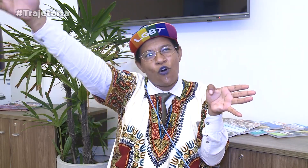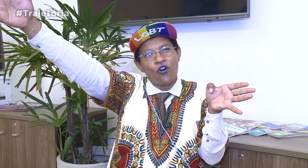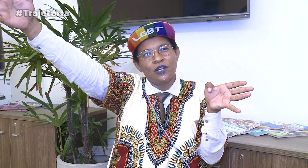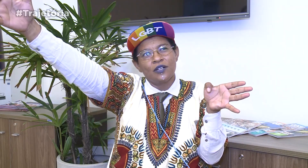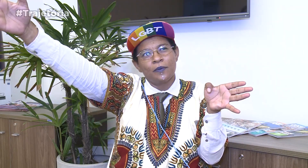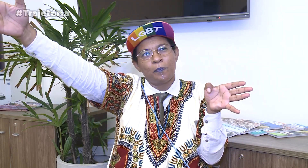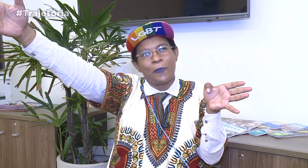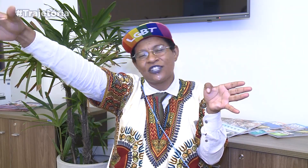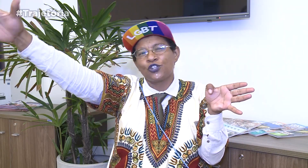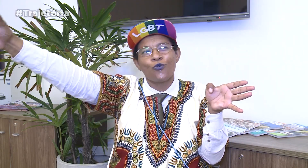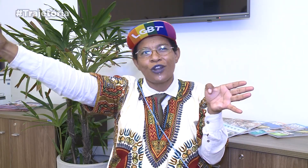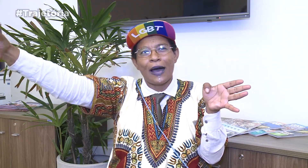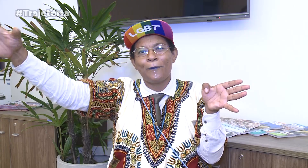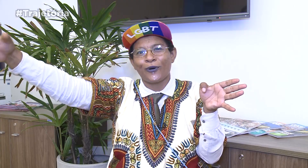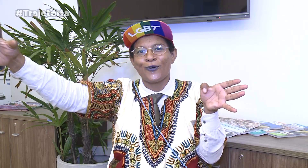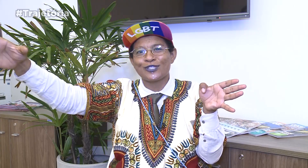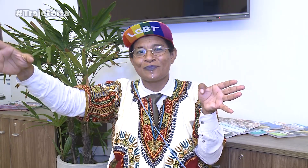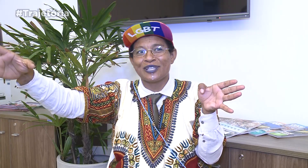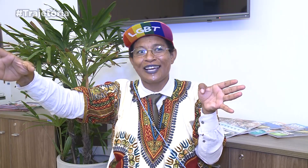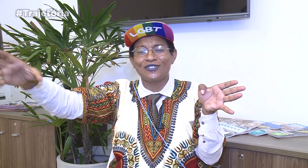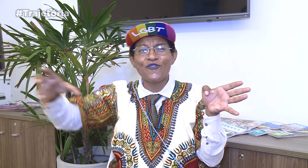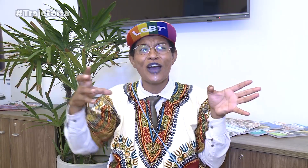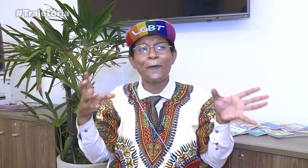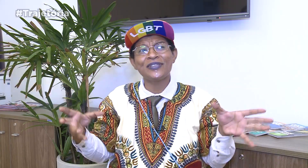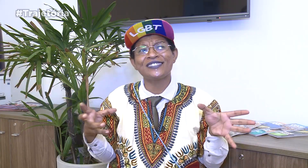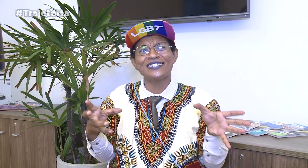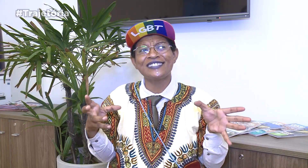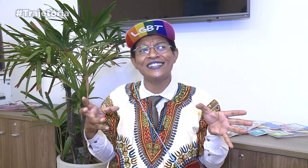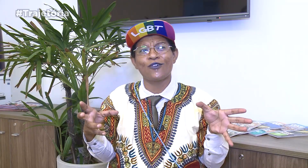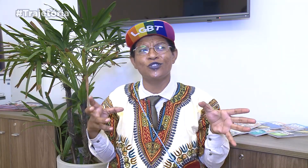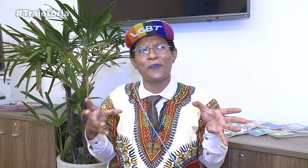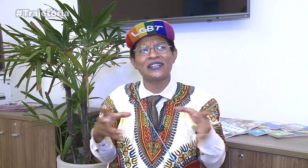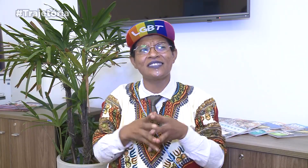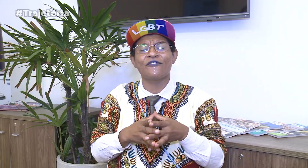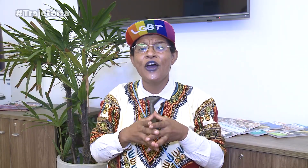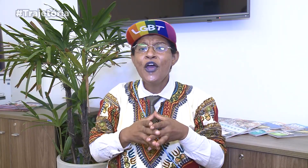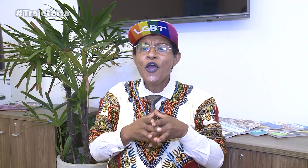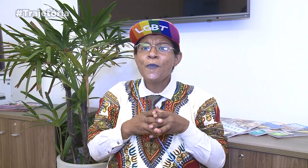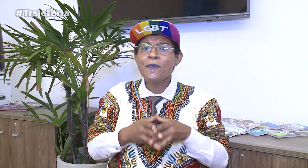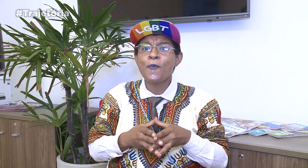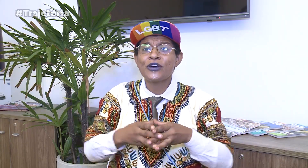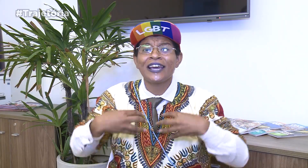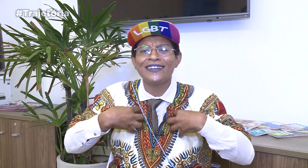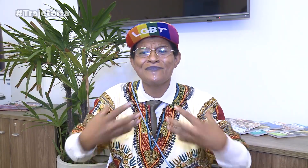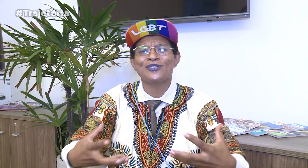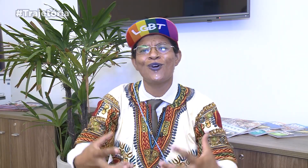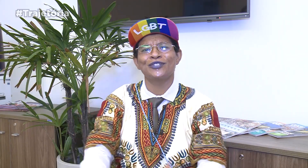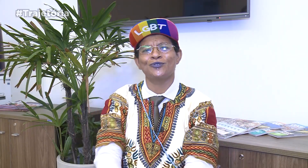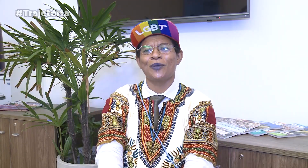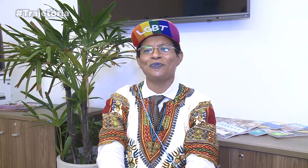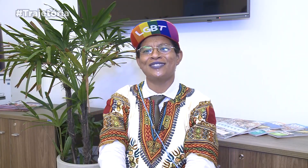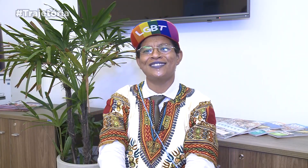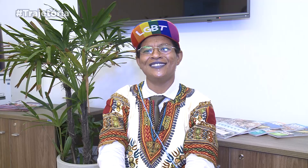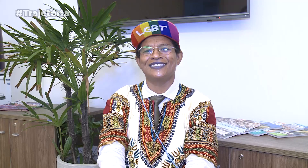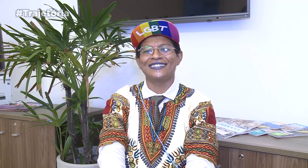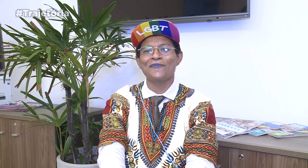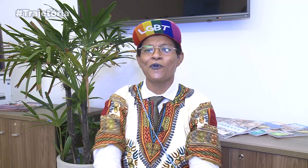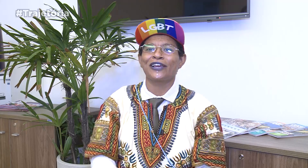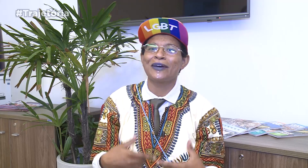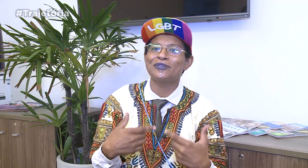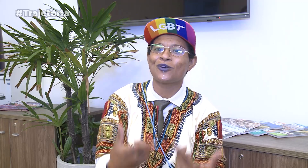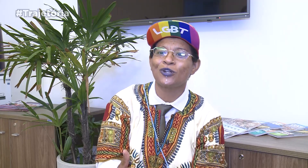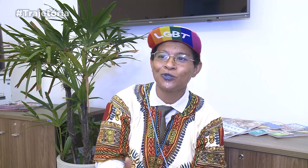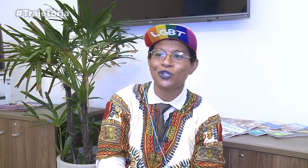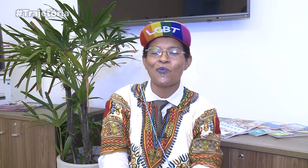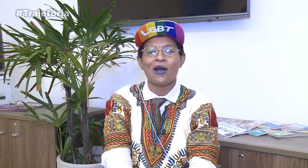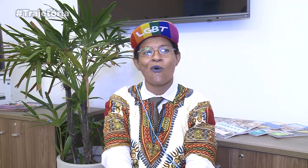uma escola particular próxima, né? Então eu ficava pensando assim, né, quando eu passava, meu irmão, por que na minha escola não tem piscina, né? Por